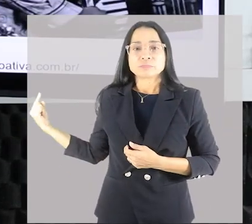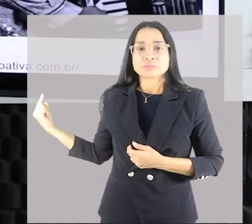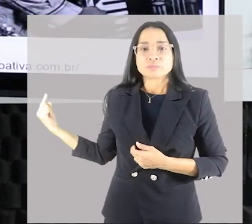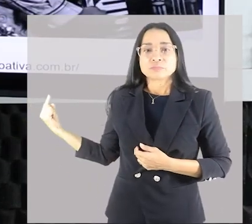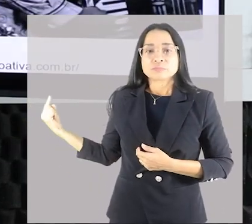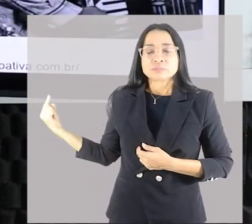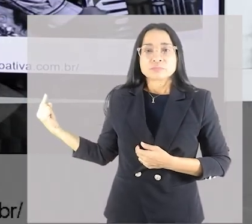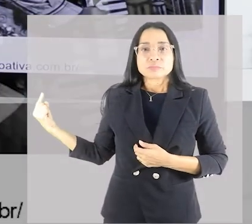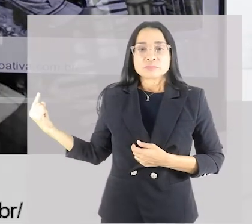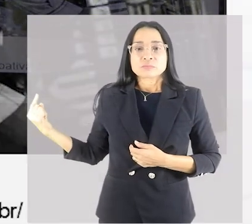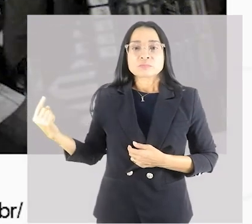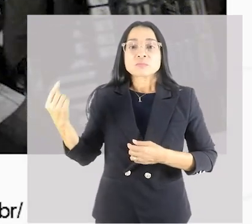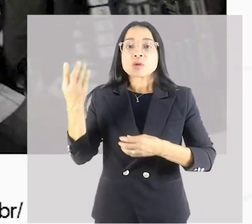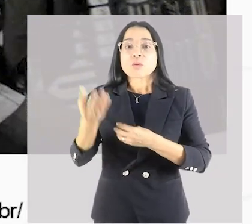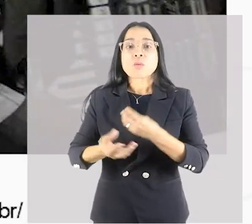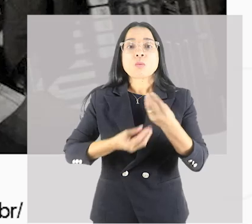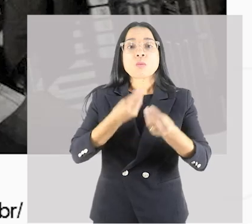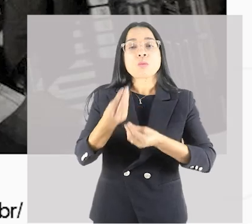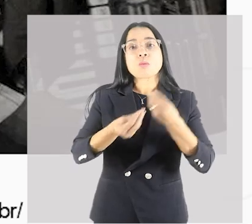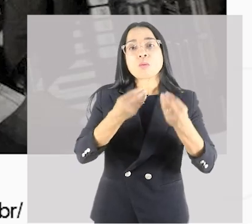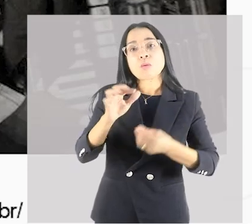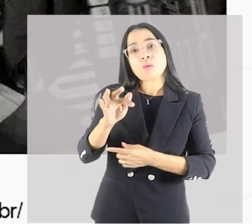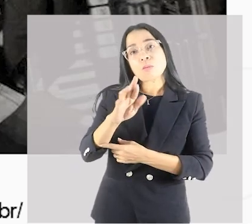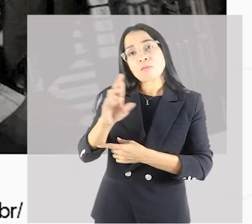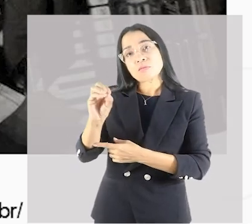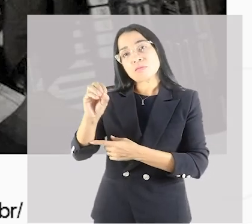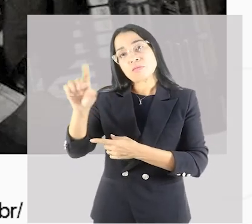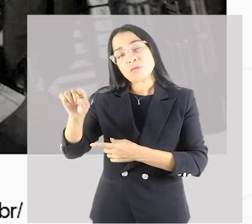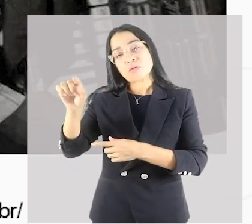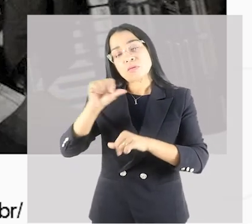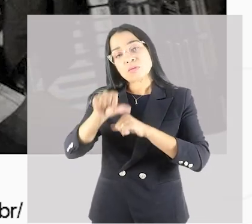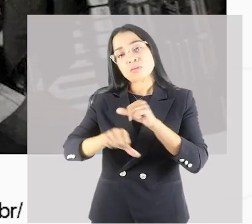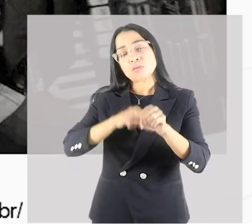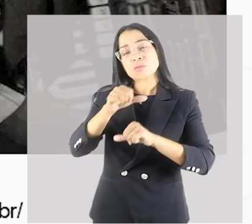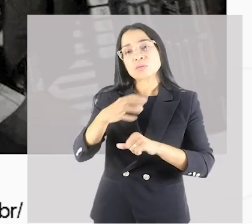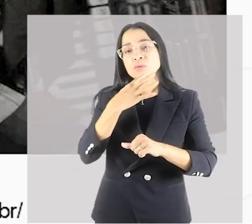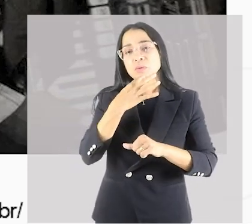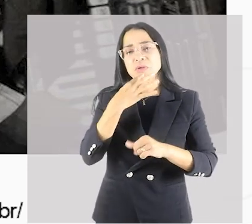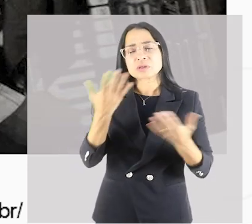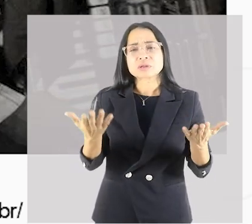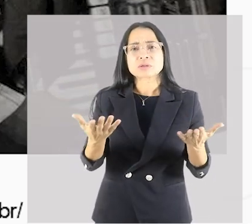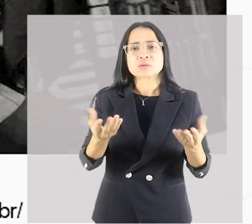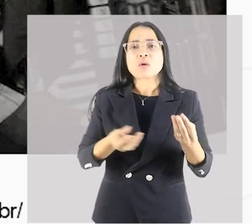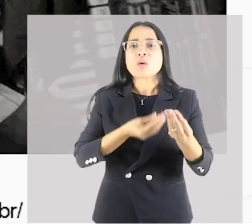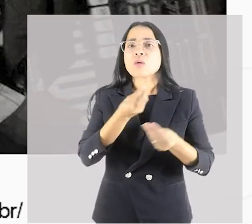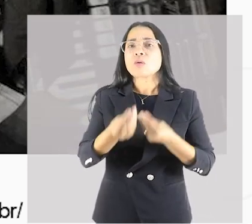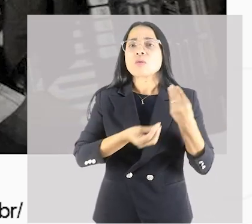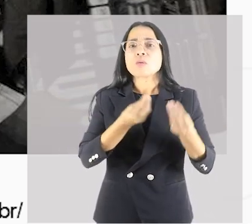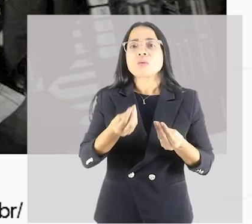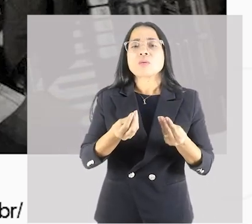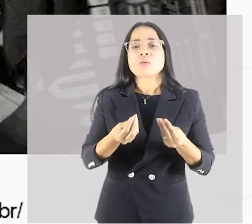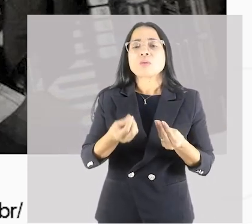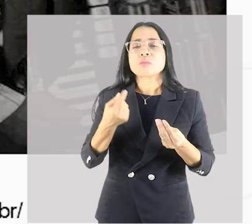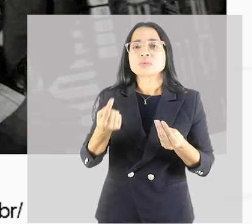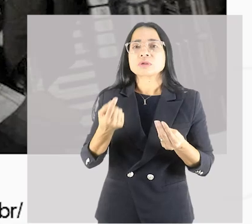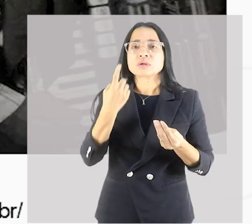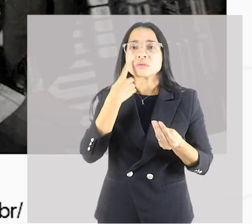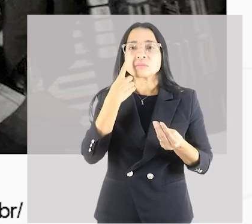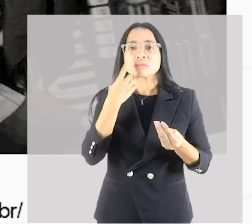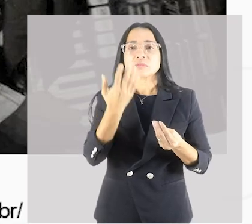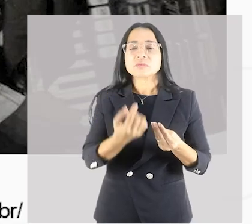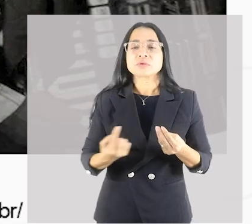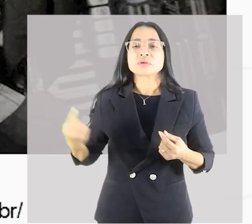Mas aí, como o forró tornou-se conhecido? Como que ele veio a ser